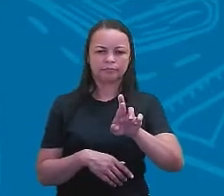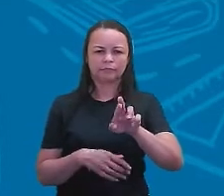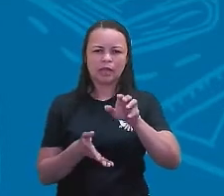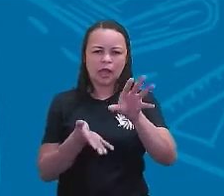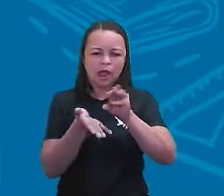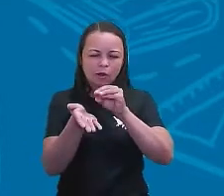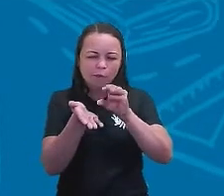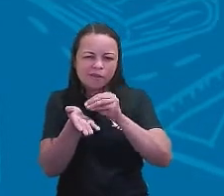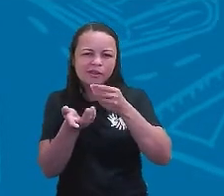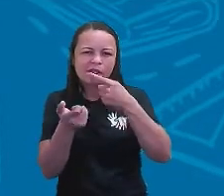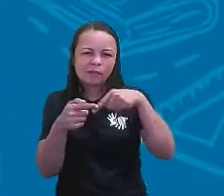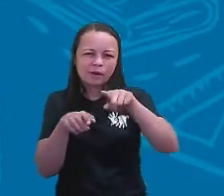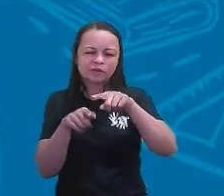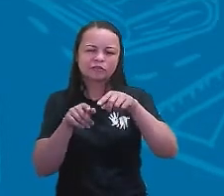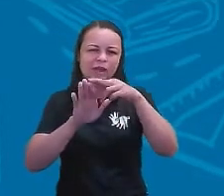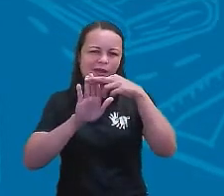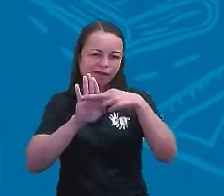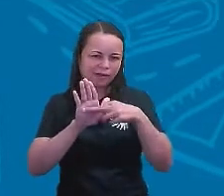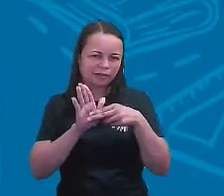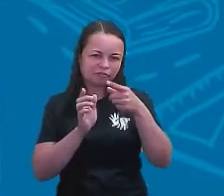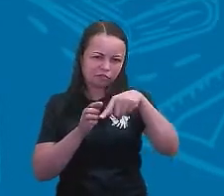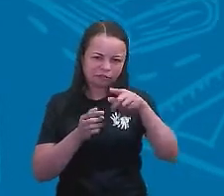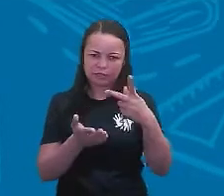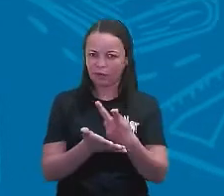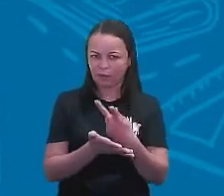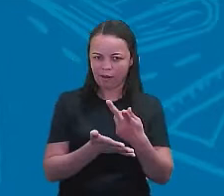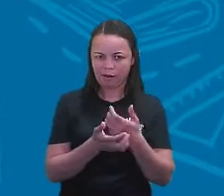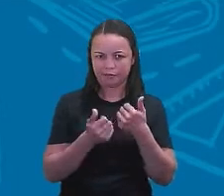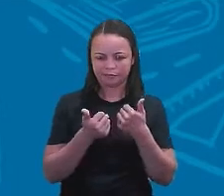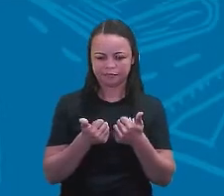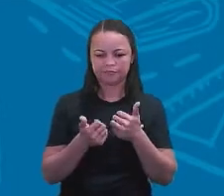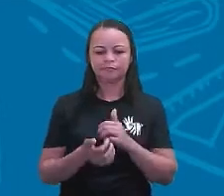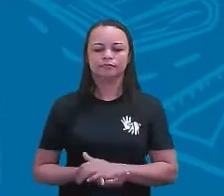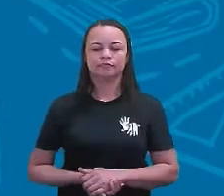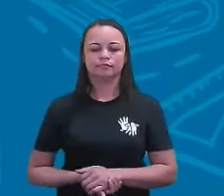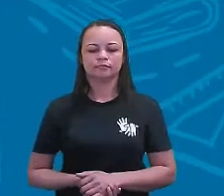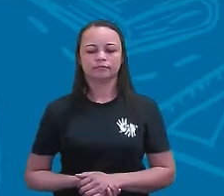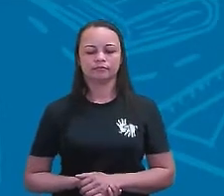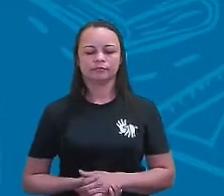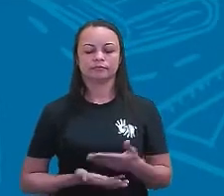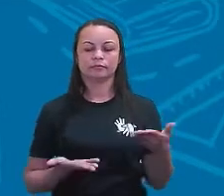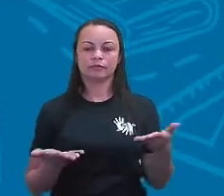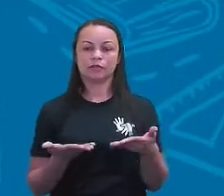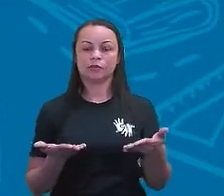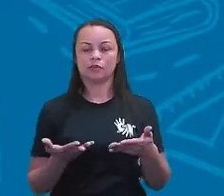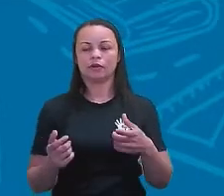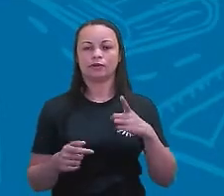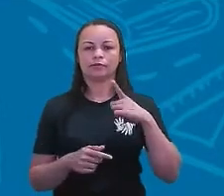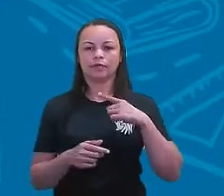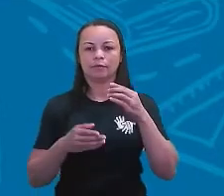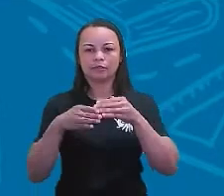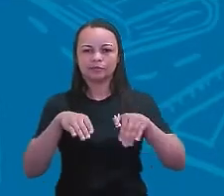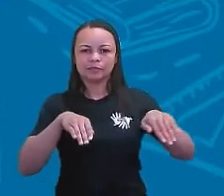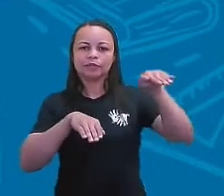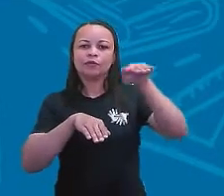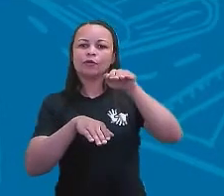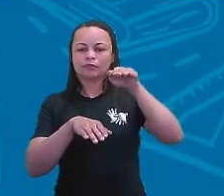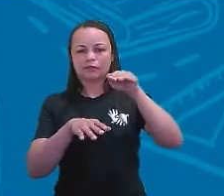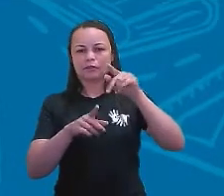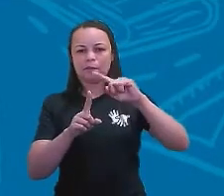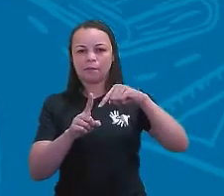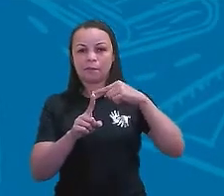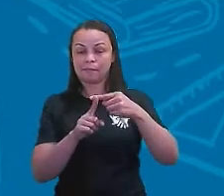não colocá-las aí e errar, certo? Bom, agora a gente tem superioridade,